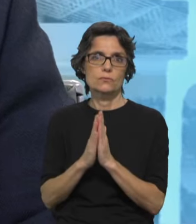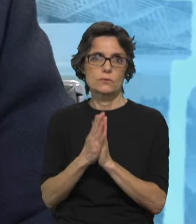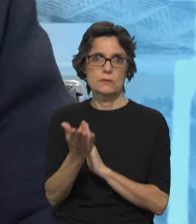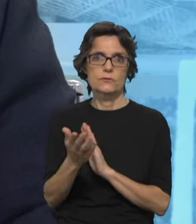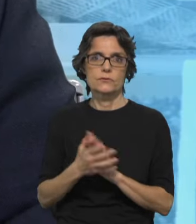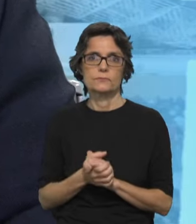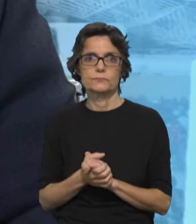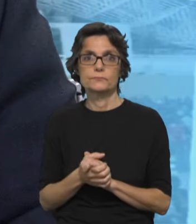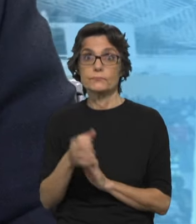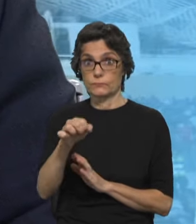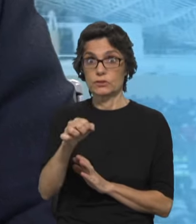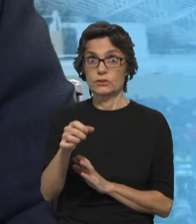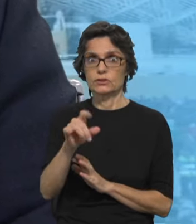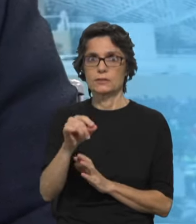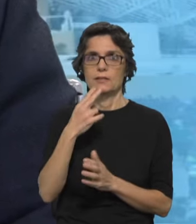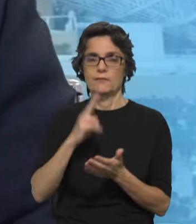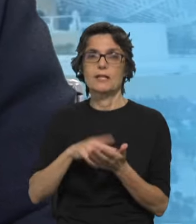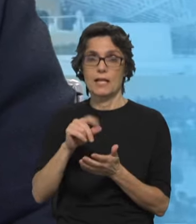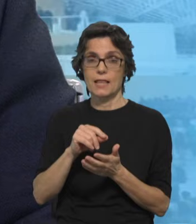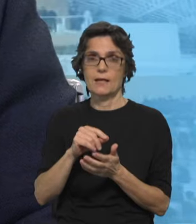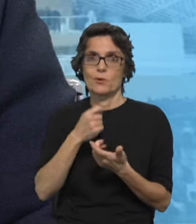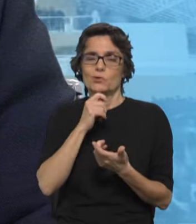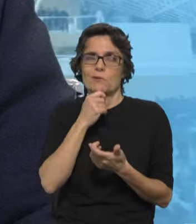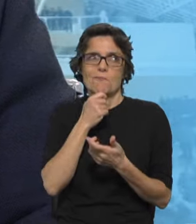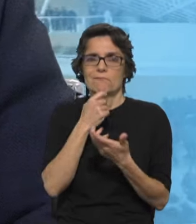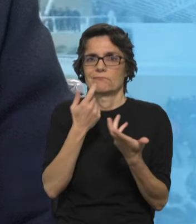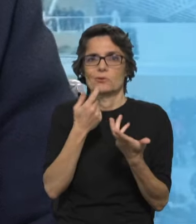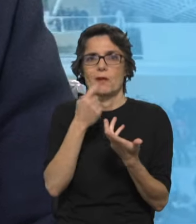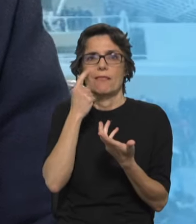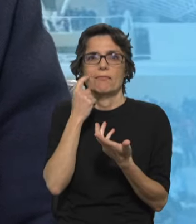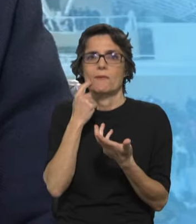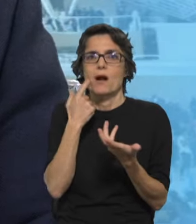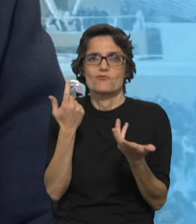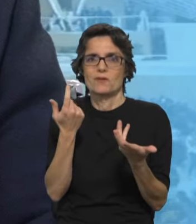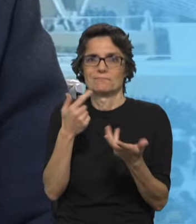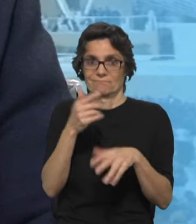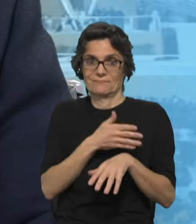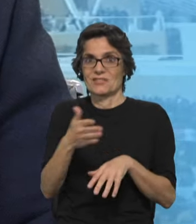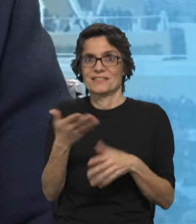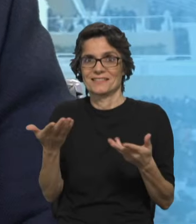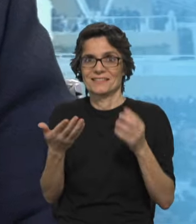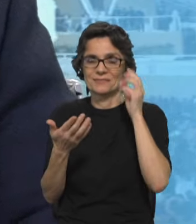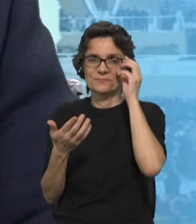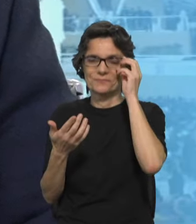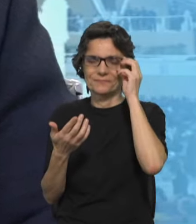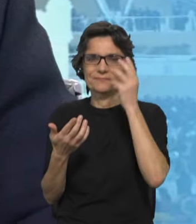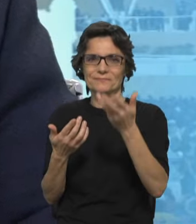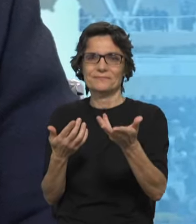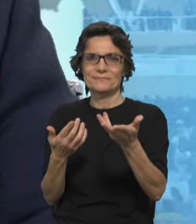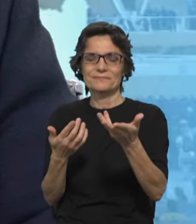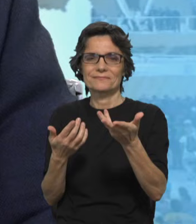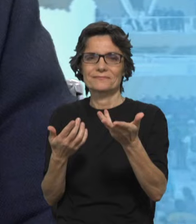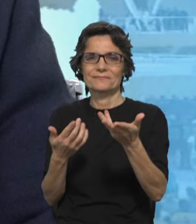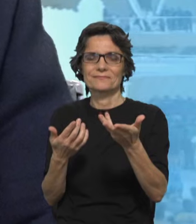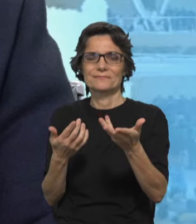e sobretudo muito relacionado com o mistério da Páscoa que estamos a viver estes dias, não é? Aliás, o